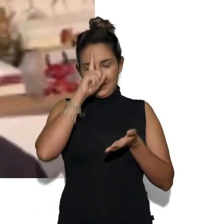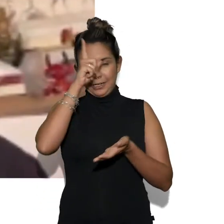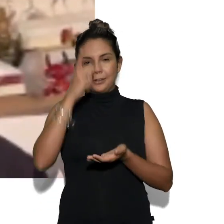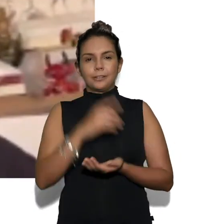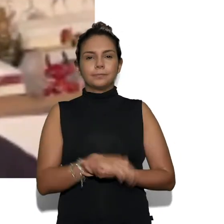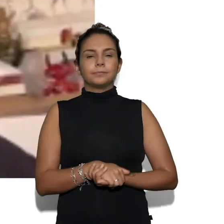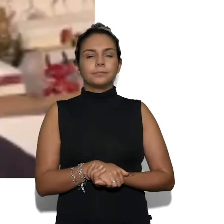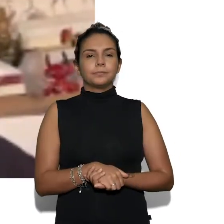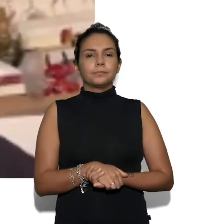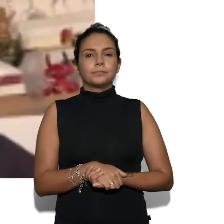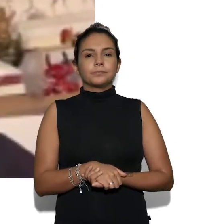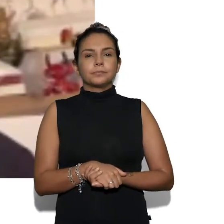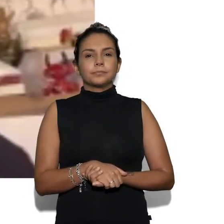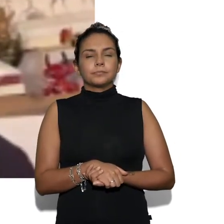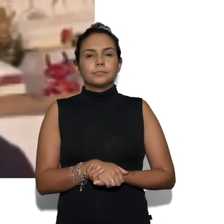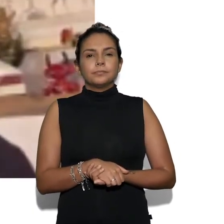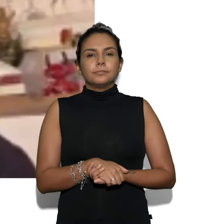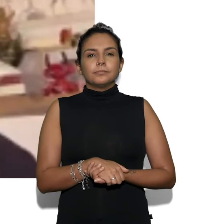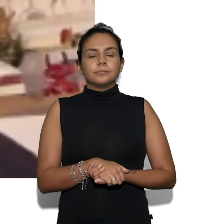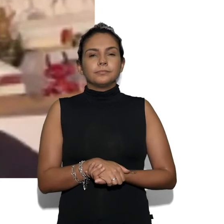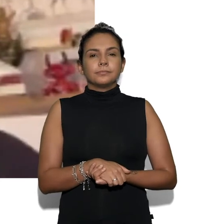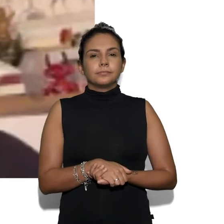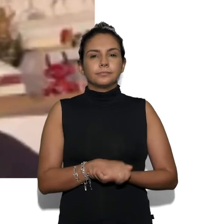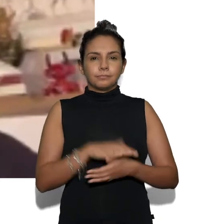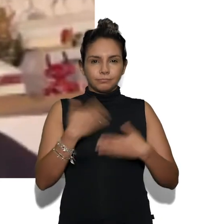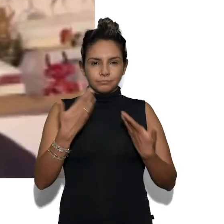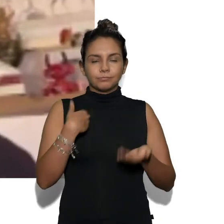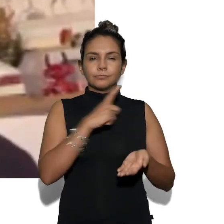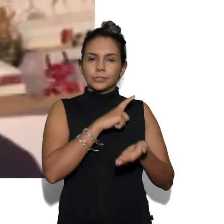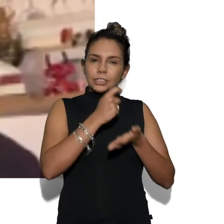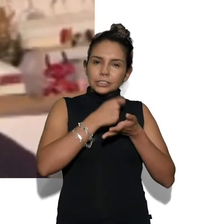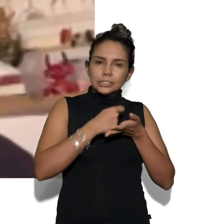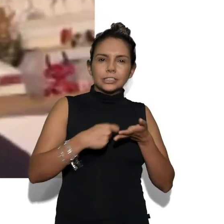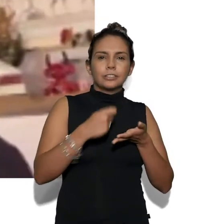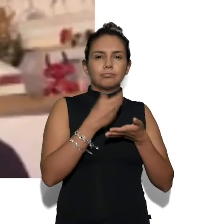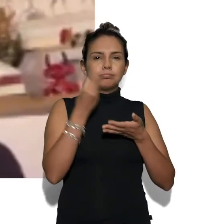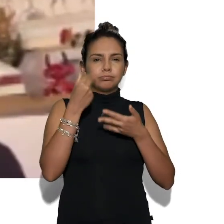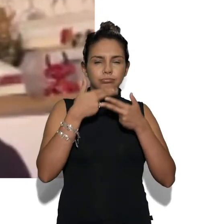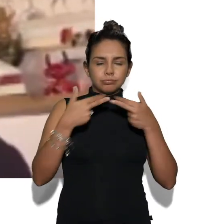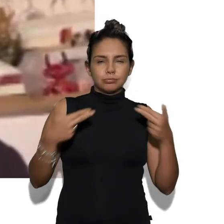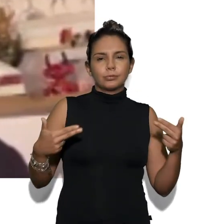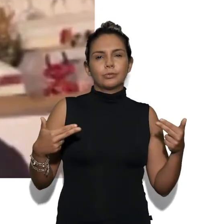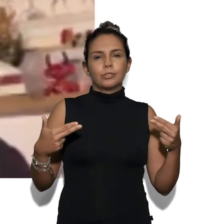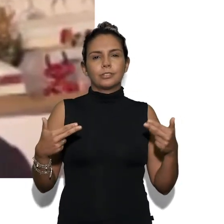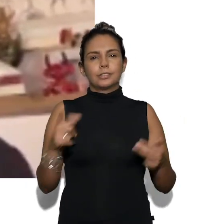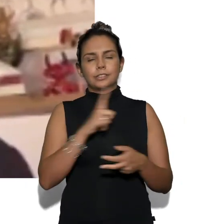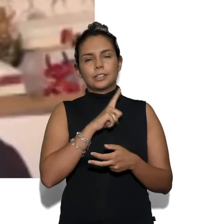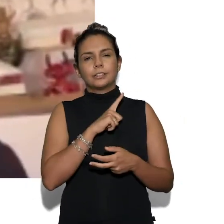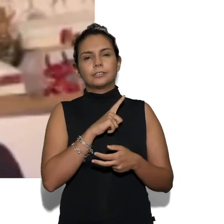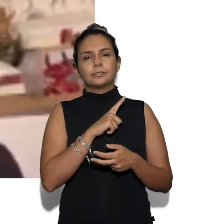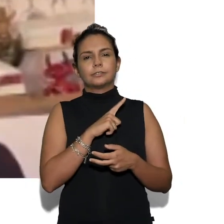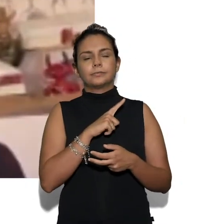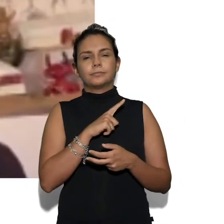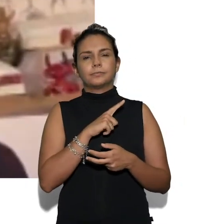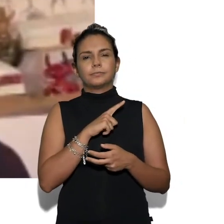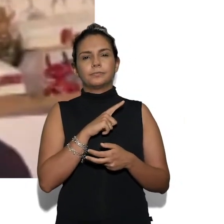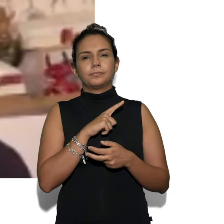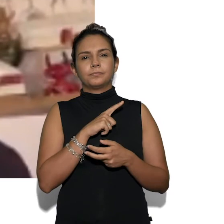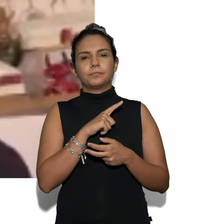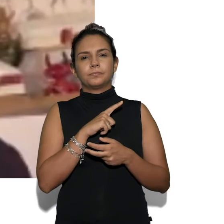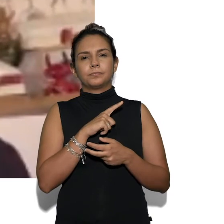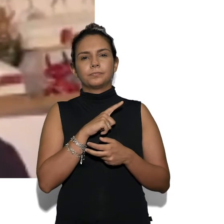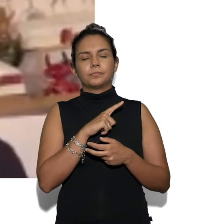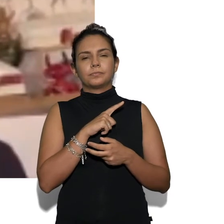do escritor ou do criador. Então, eu tenho escrito várias coisas,